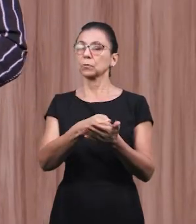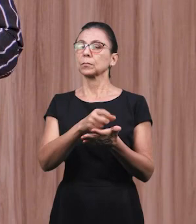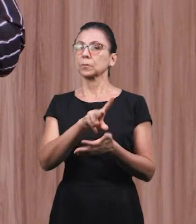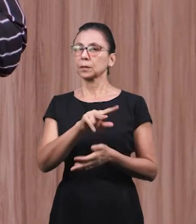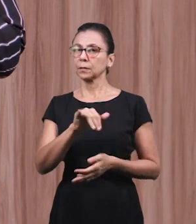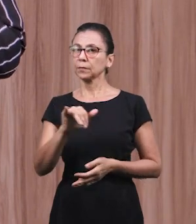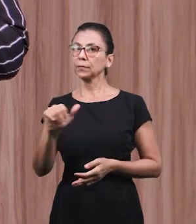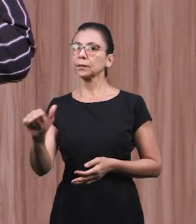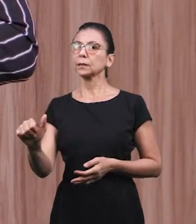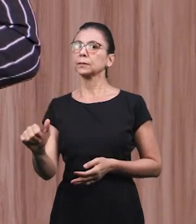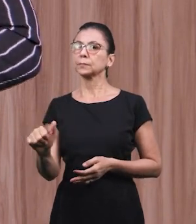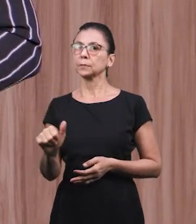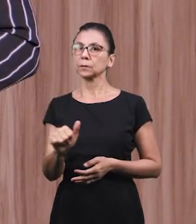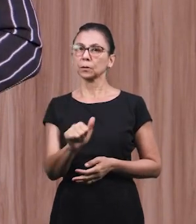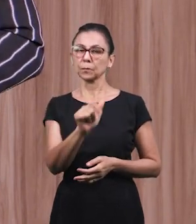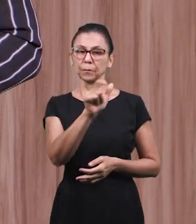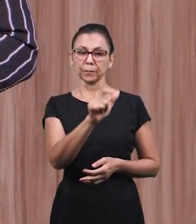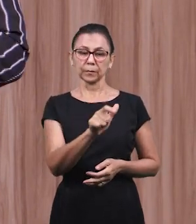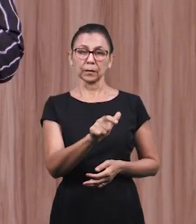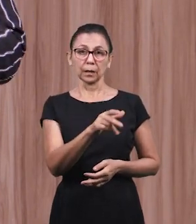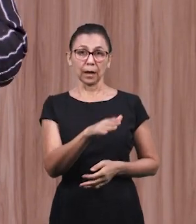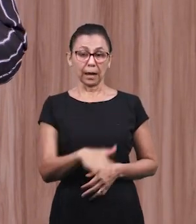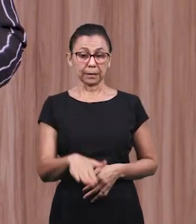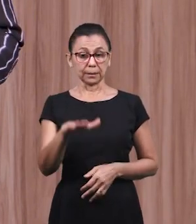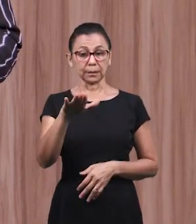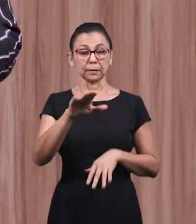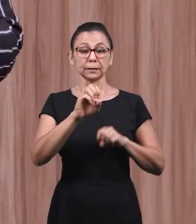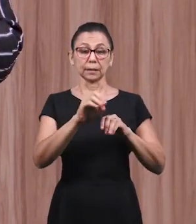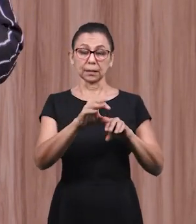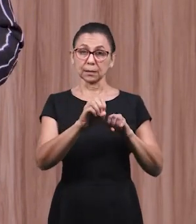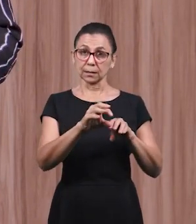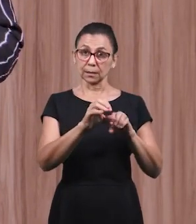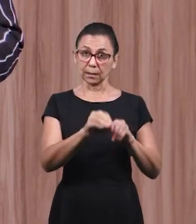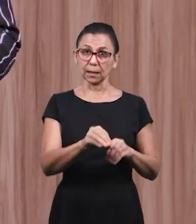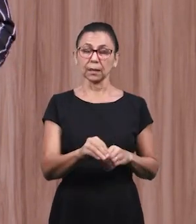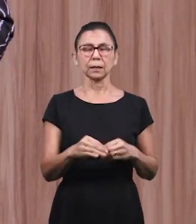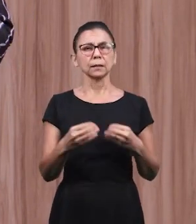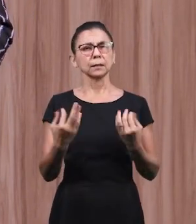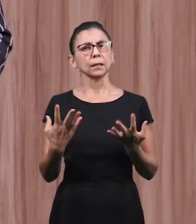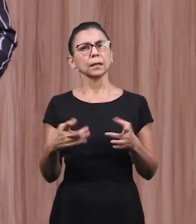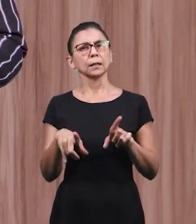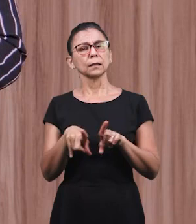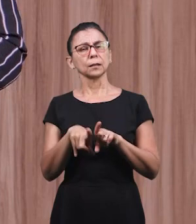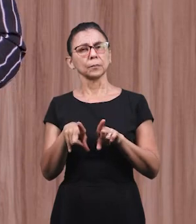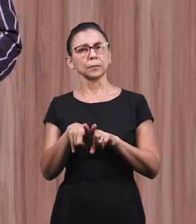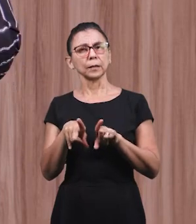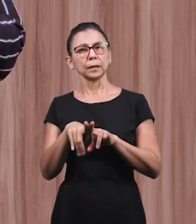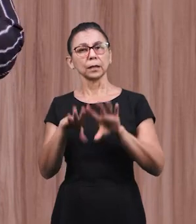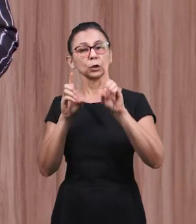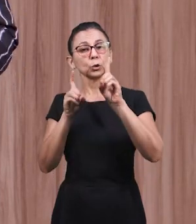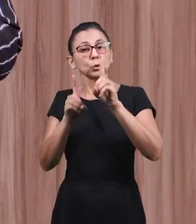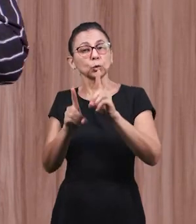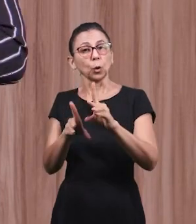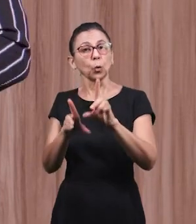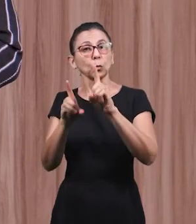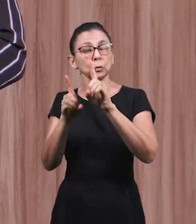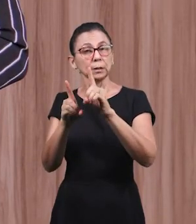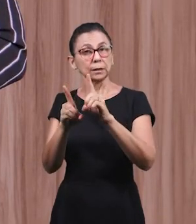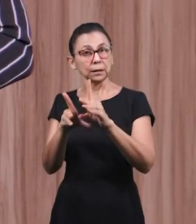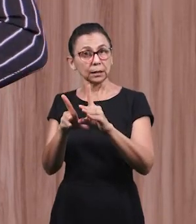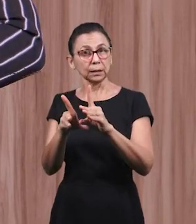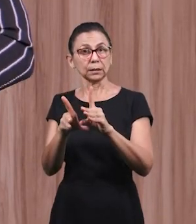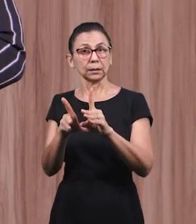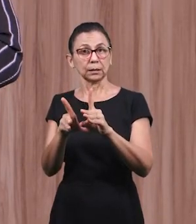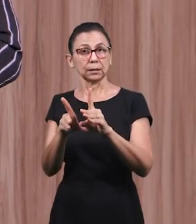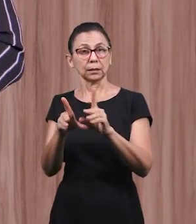é: educa a criança. Educar, ensinar, tipifica a doutrina, a presença de Deus Pai